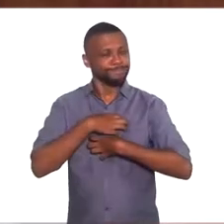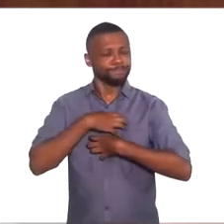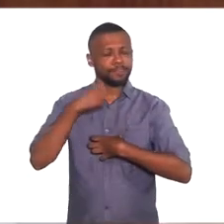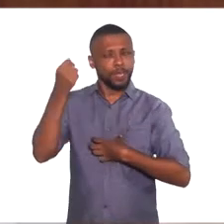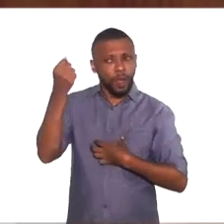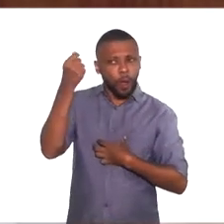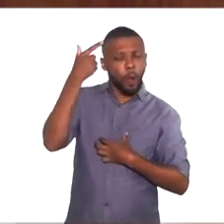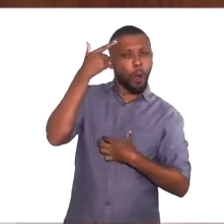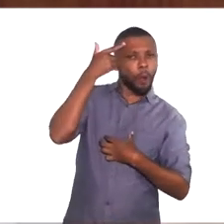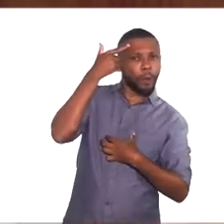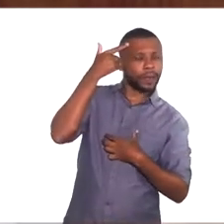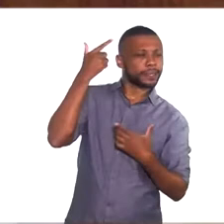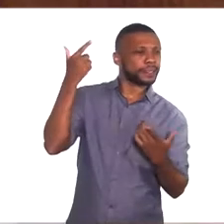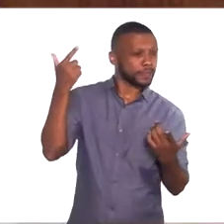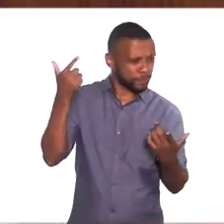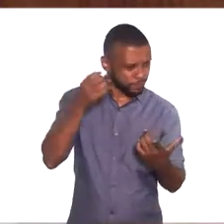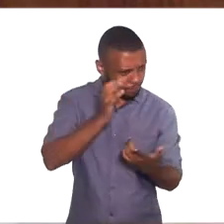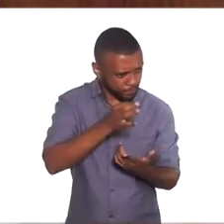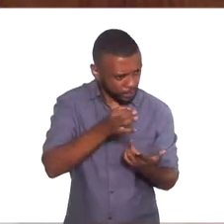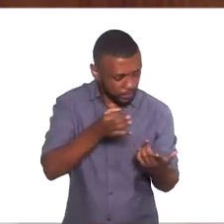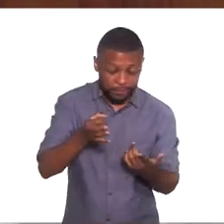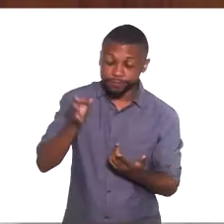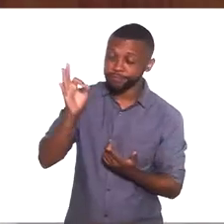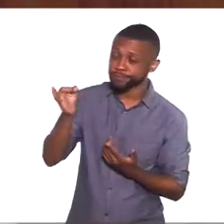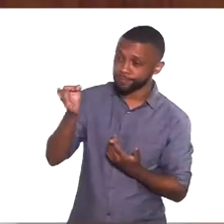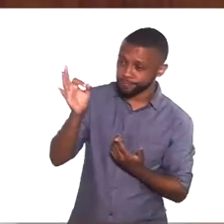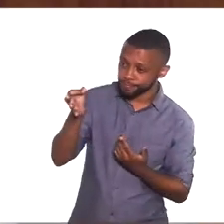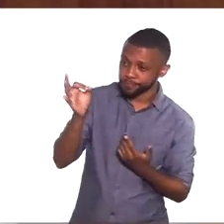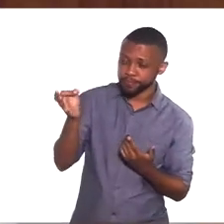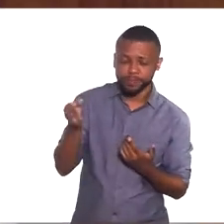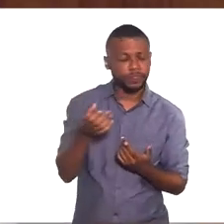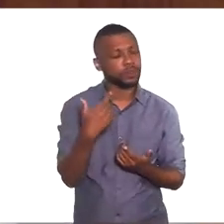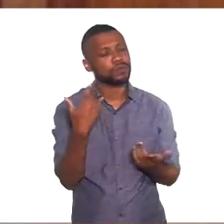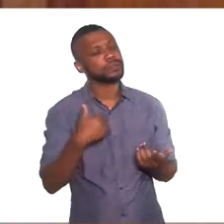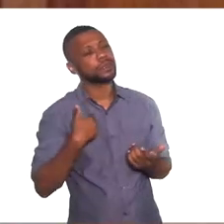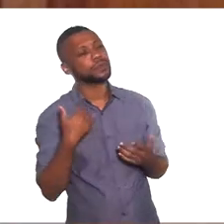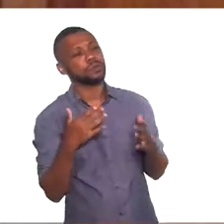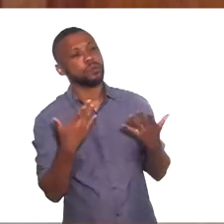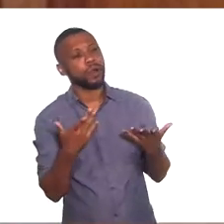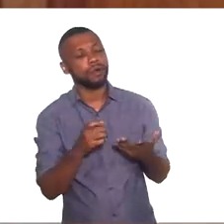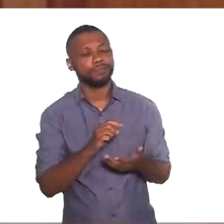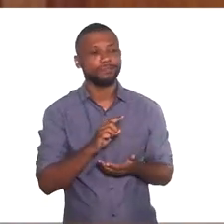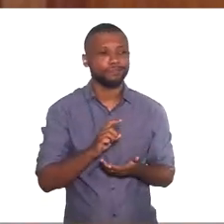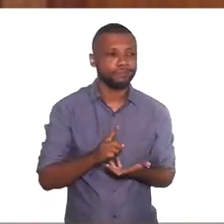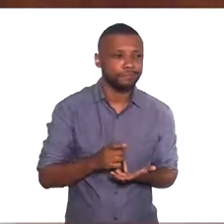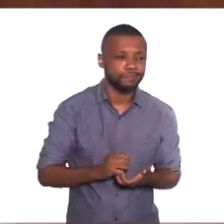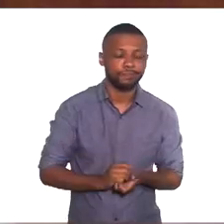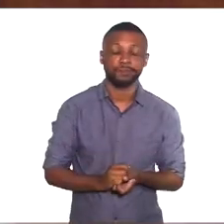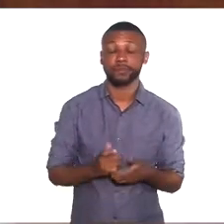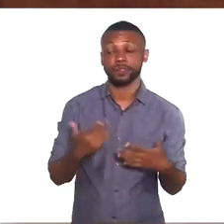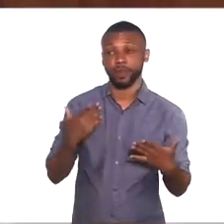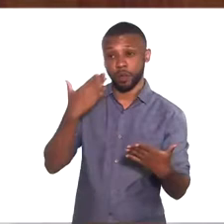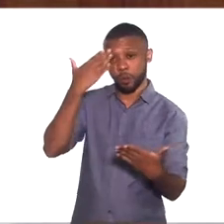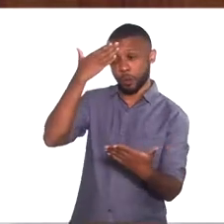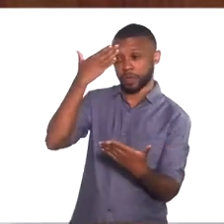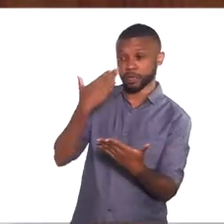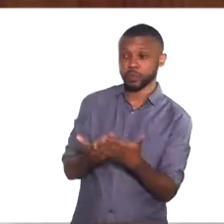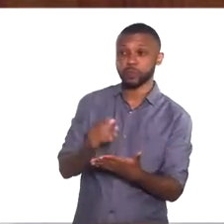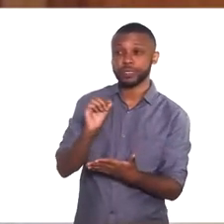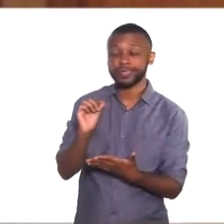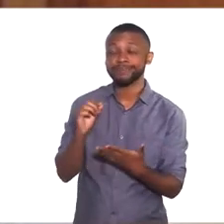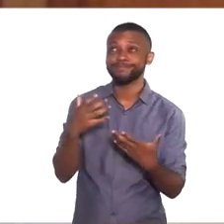foi lá que nasceu a sua vocação Foi aí que começou a sua Vocação É exatamente né Com quantos anos